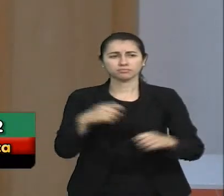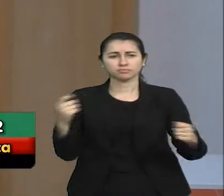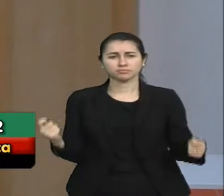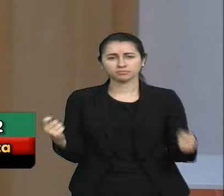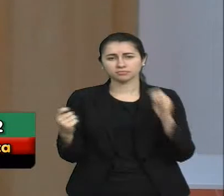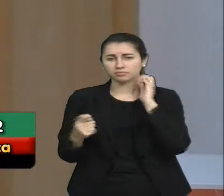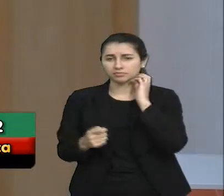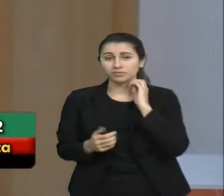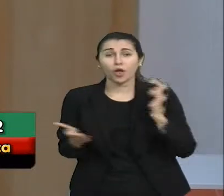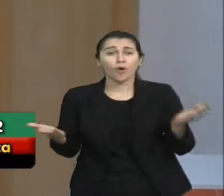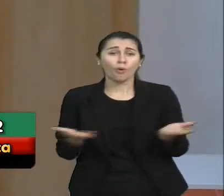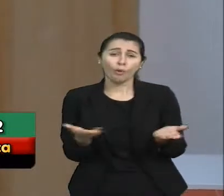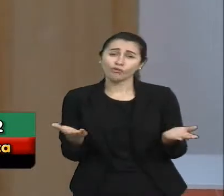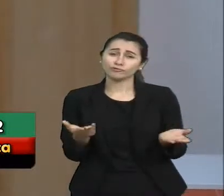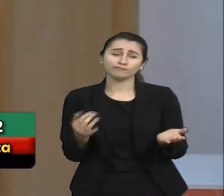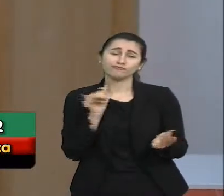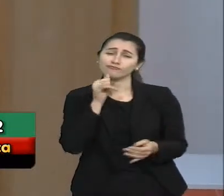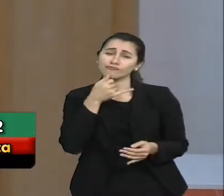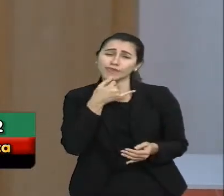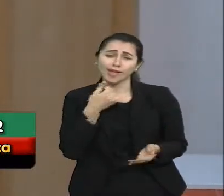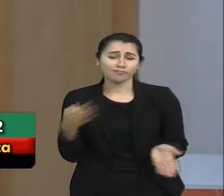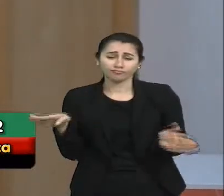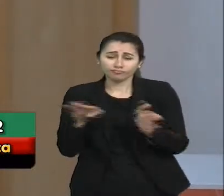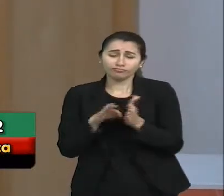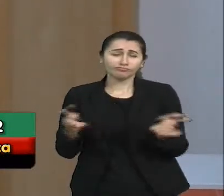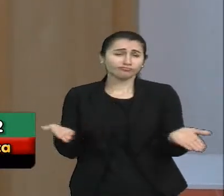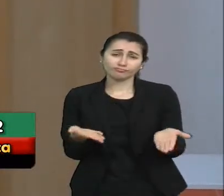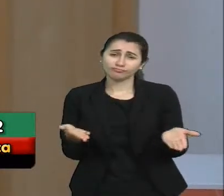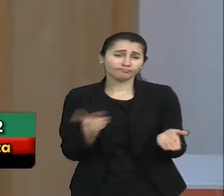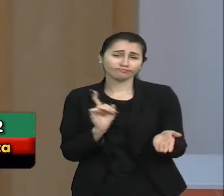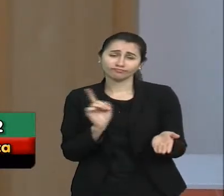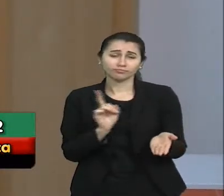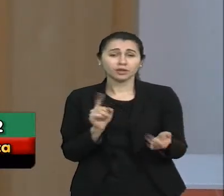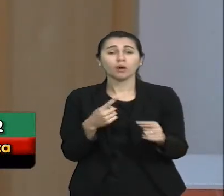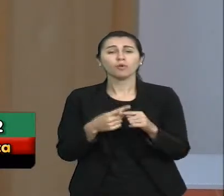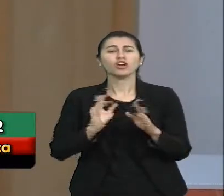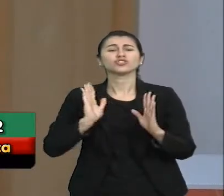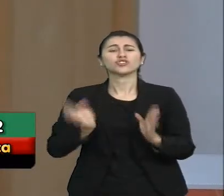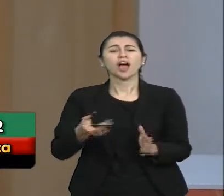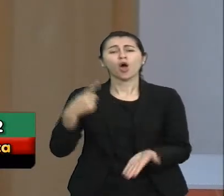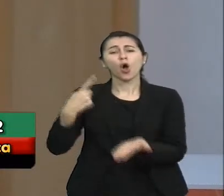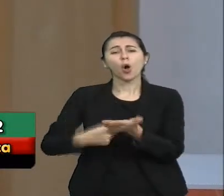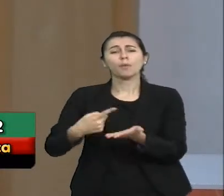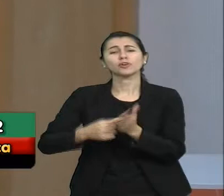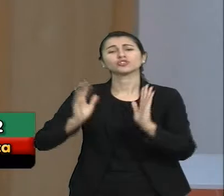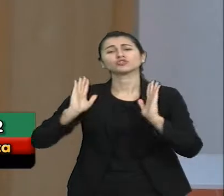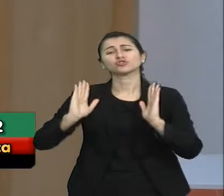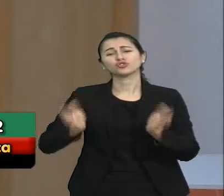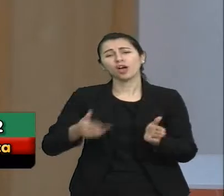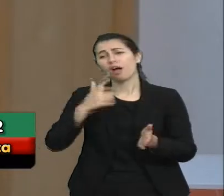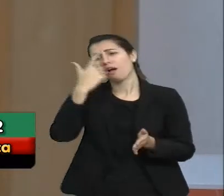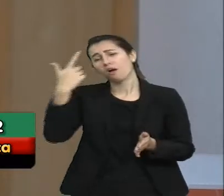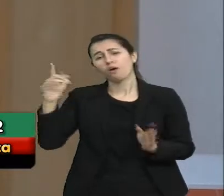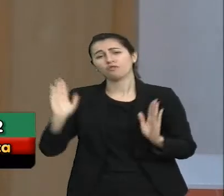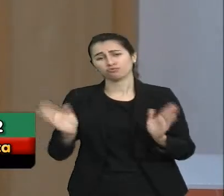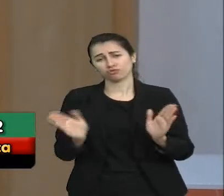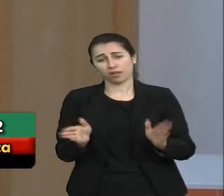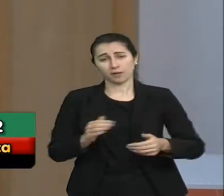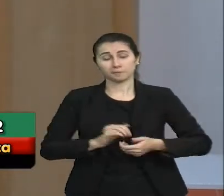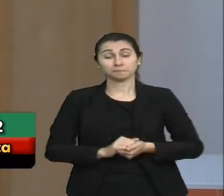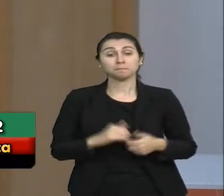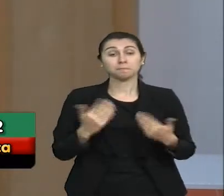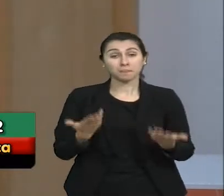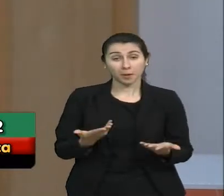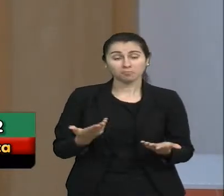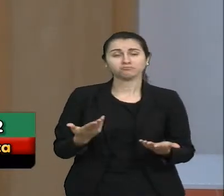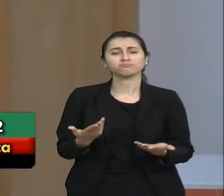Hoje não pôde estar presente por eventos já anteriormente, compromissos assumidos. Em nome